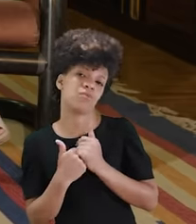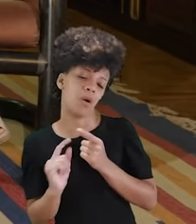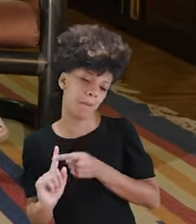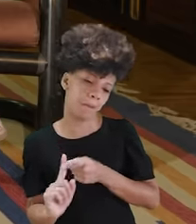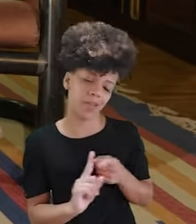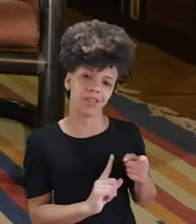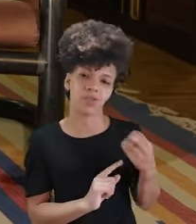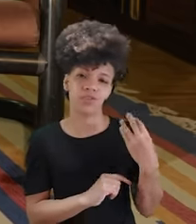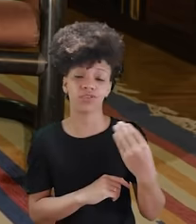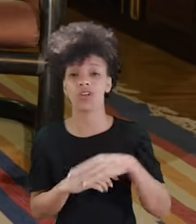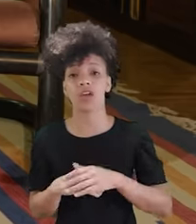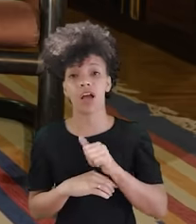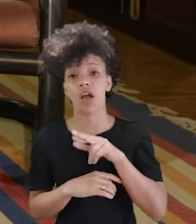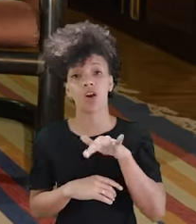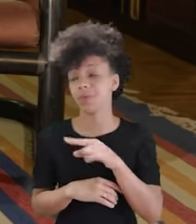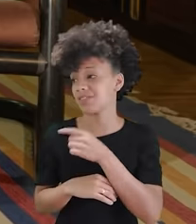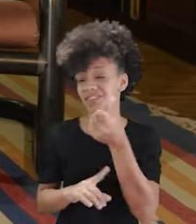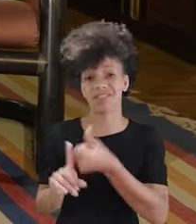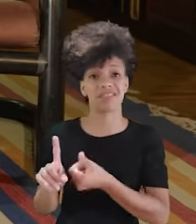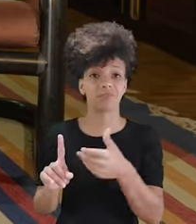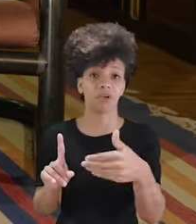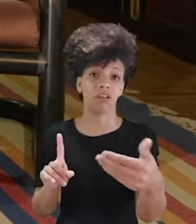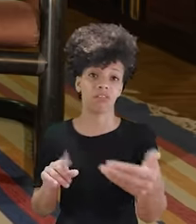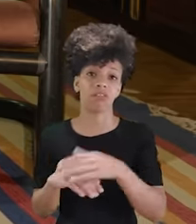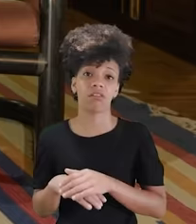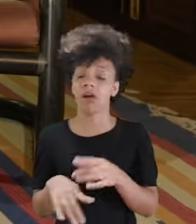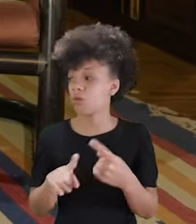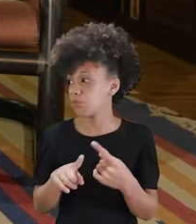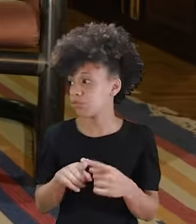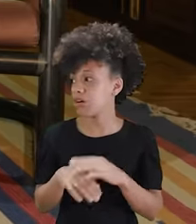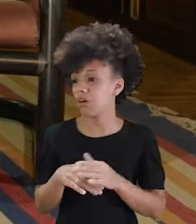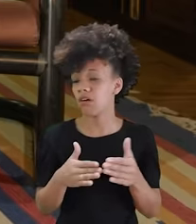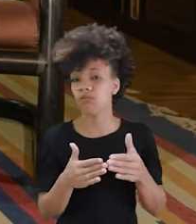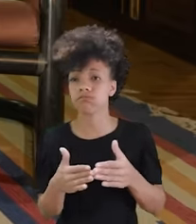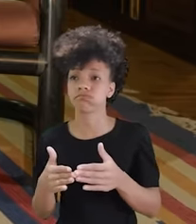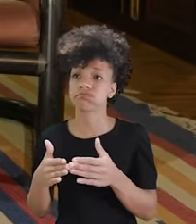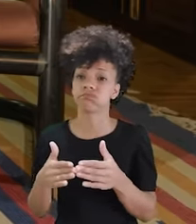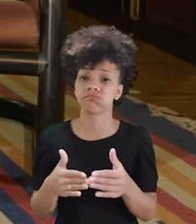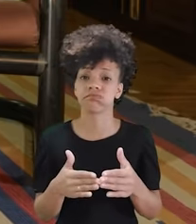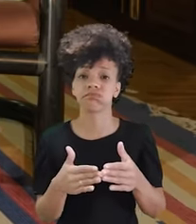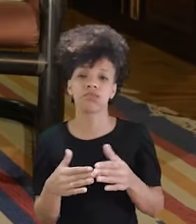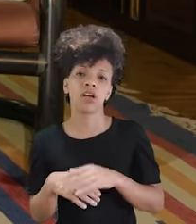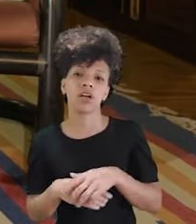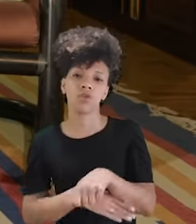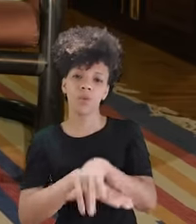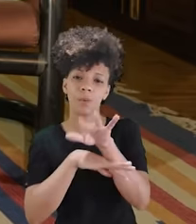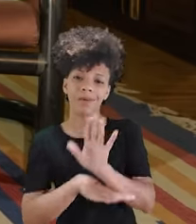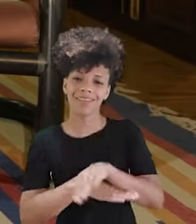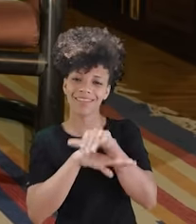um bagulho grandão que anda mais devagar né sou da Sereia Ferreira é uma mar moça